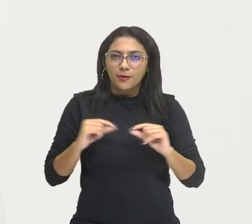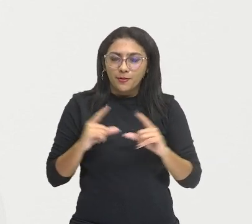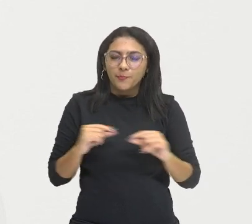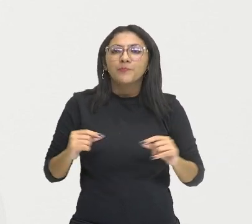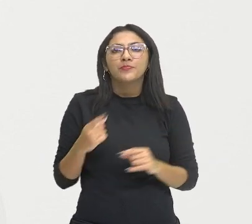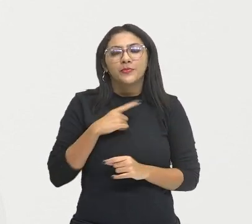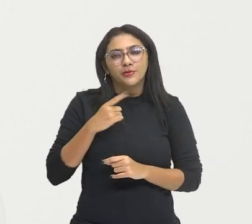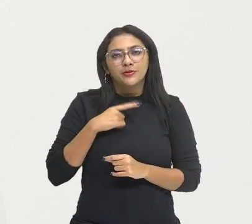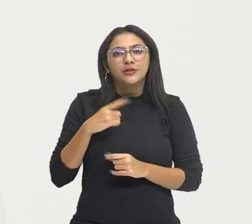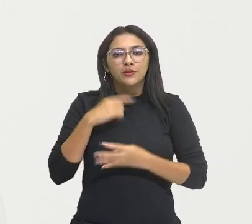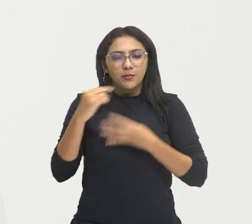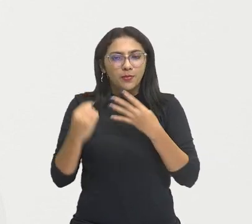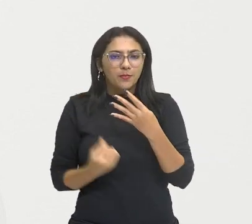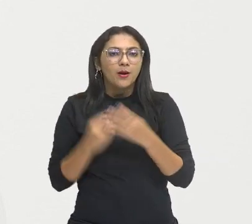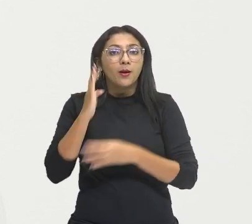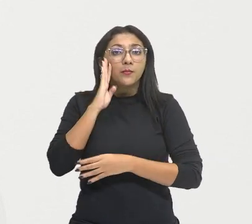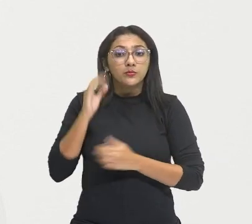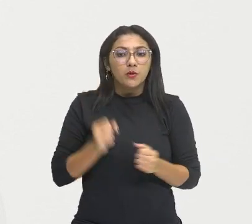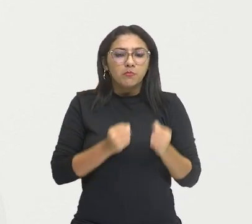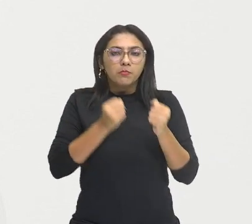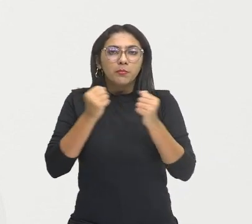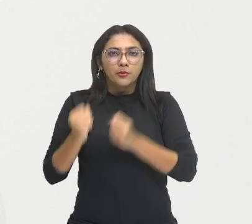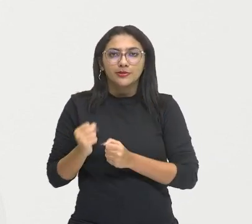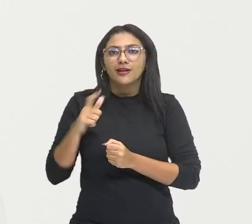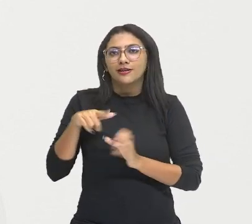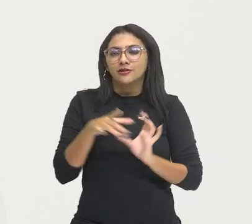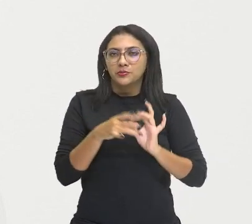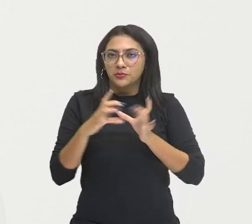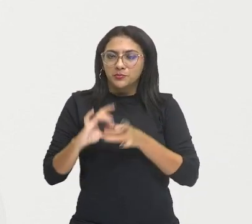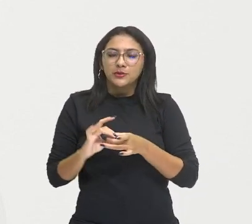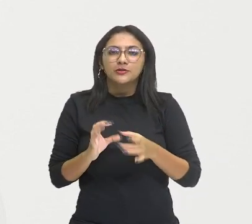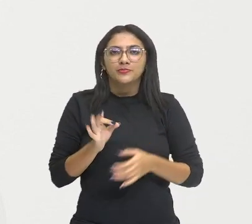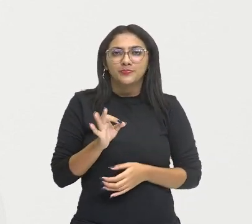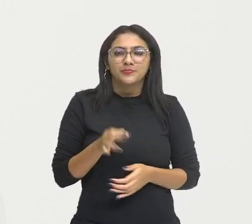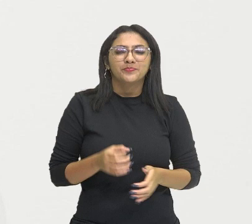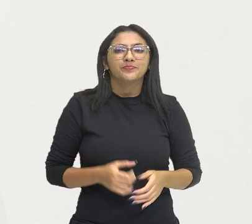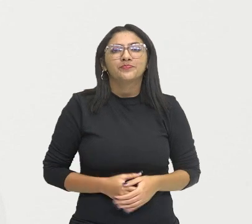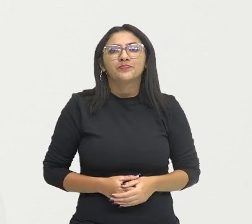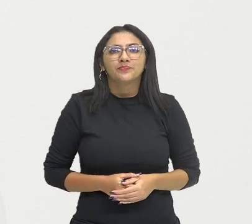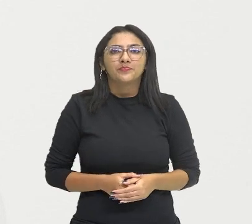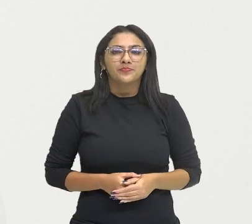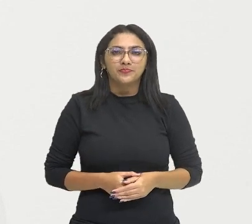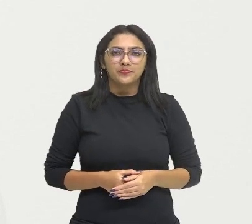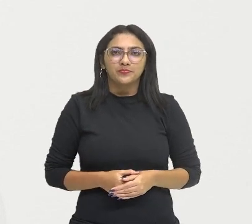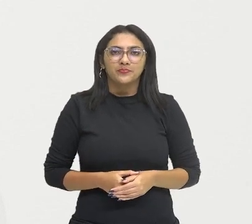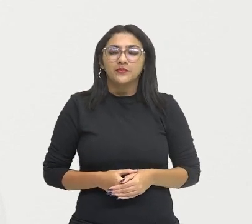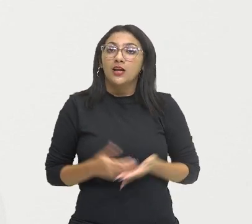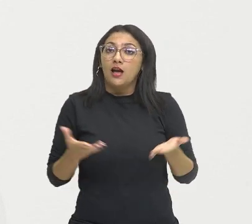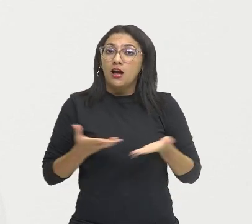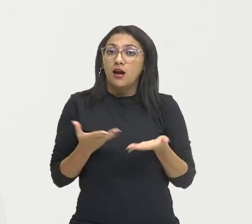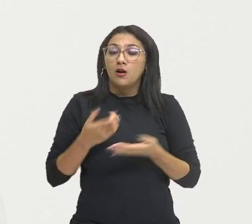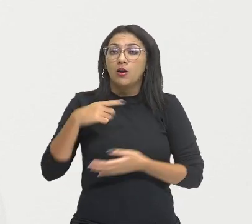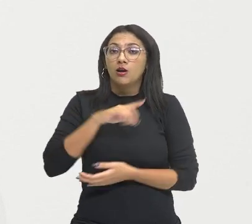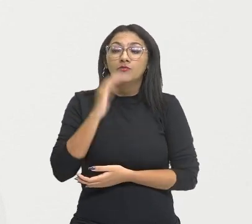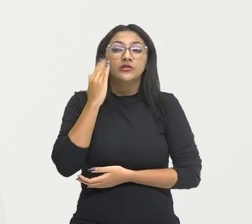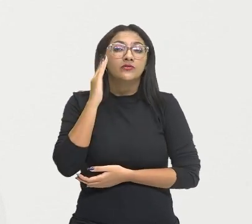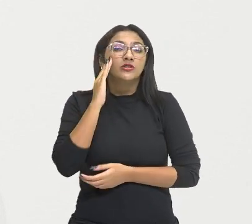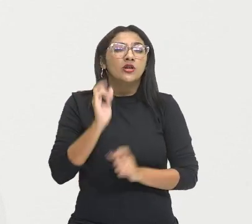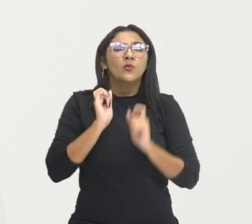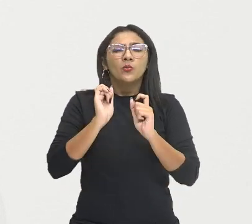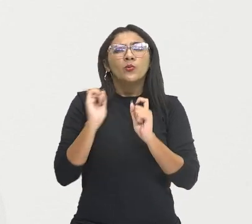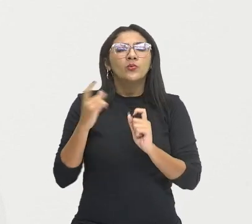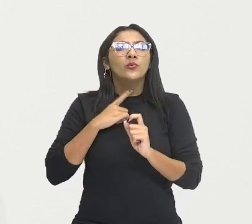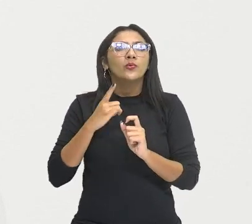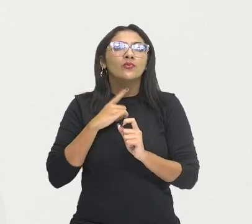ali os principais polos de poder nesse contexto, certo? Agora, a gente vai entender o que